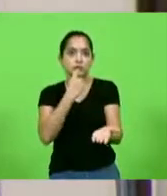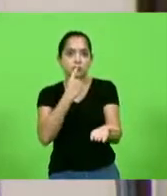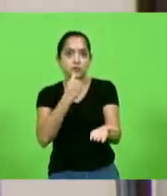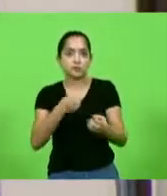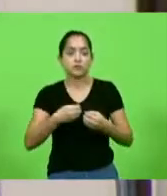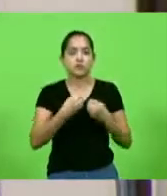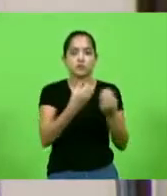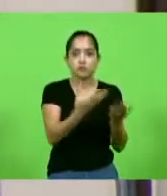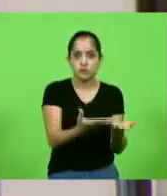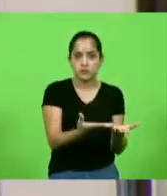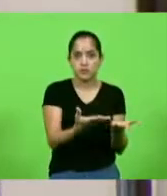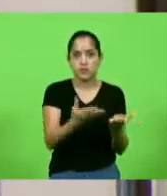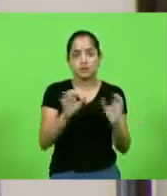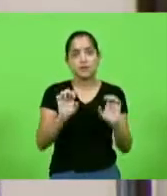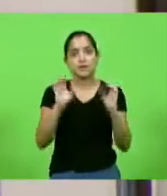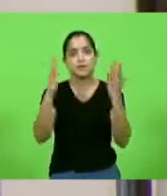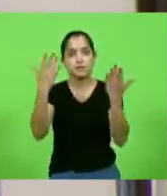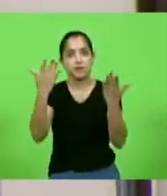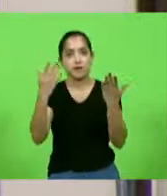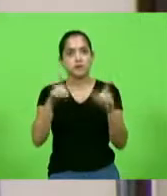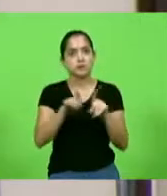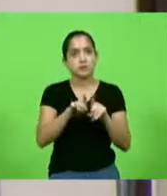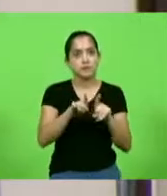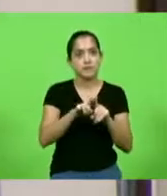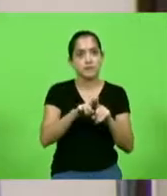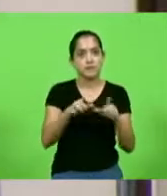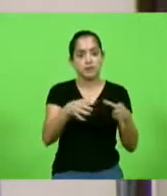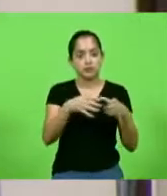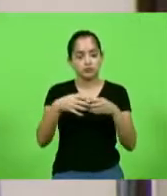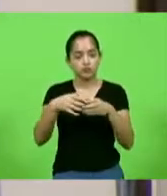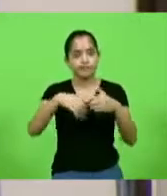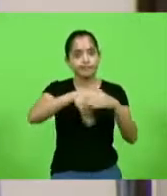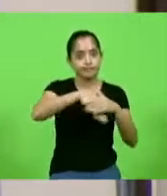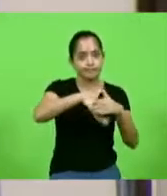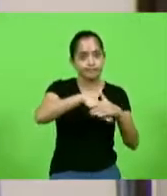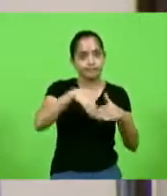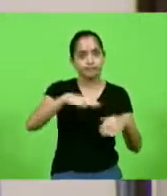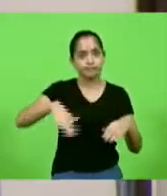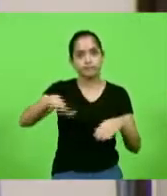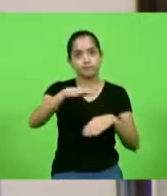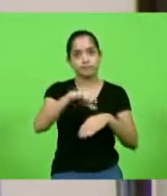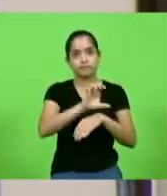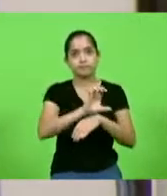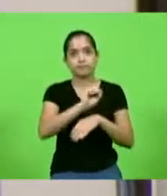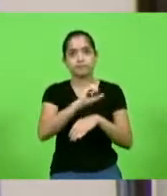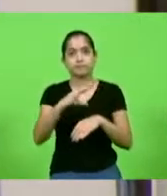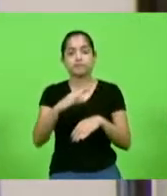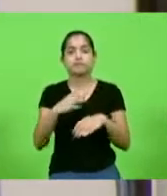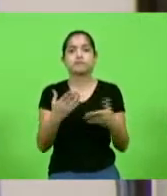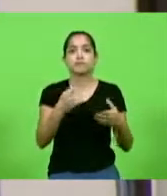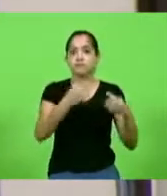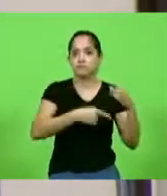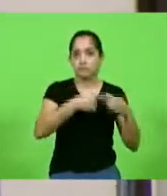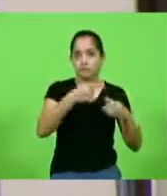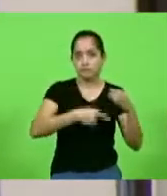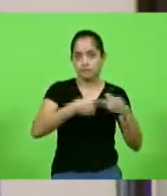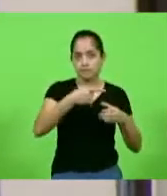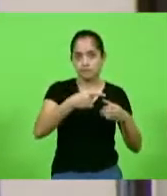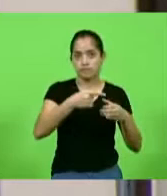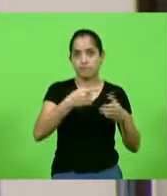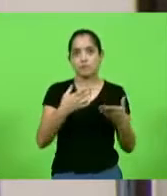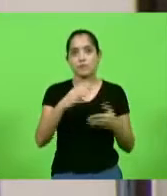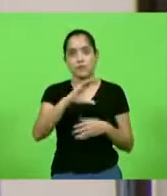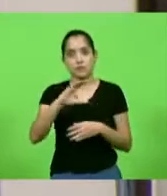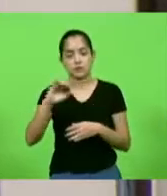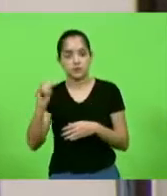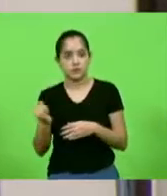eventos culturais, bem como em clubes de futebol no âmbito do Estado de Santa Catarina, com pareceres favoráveis das comissões de